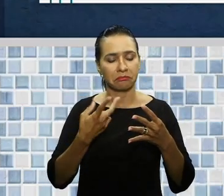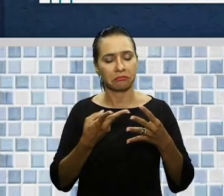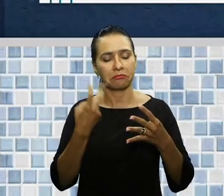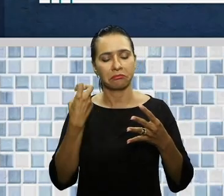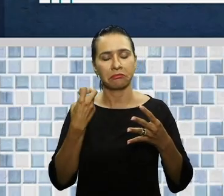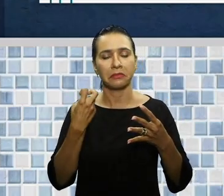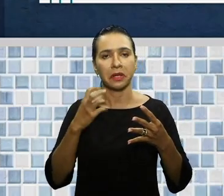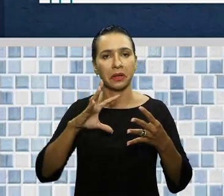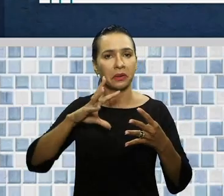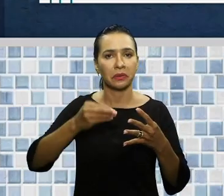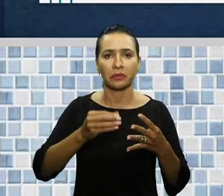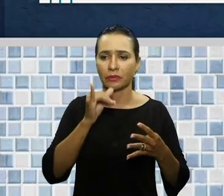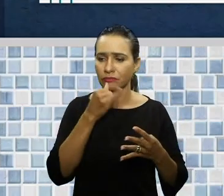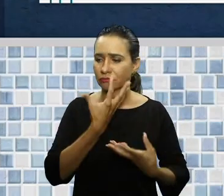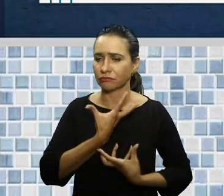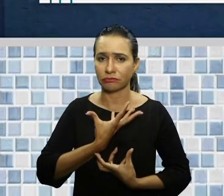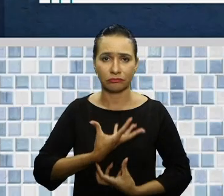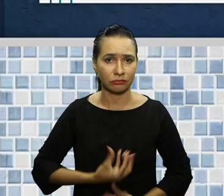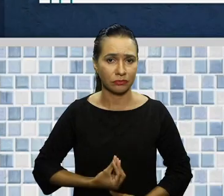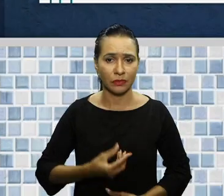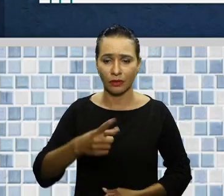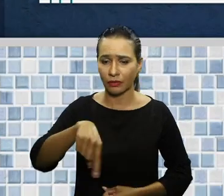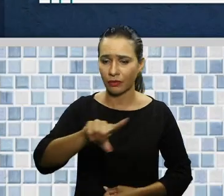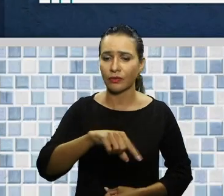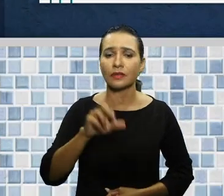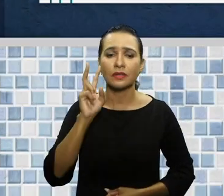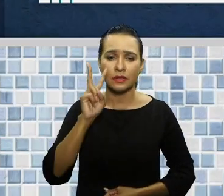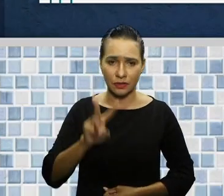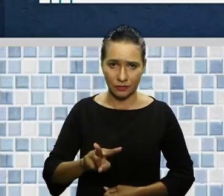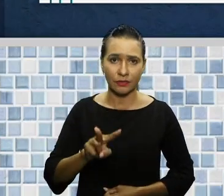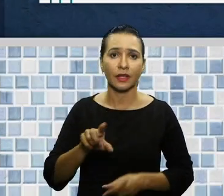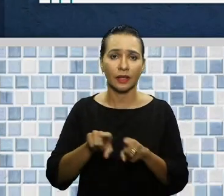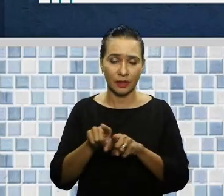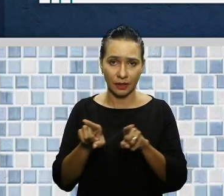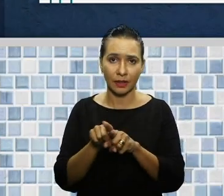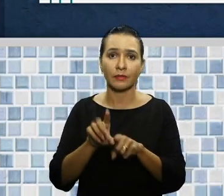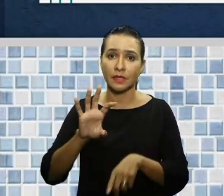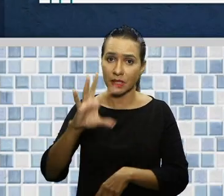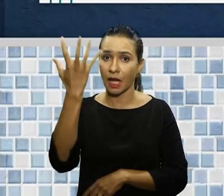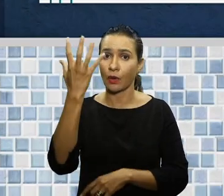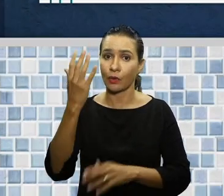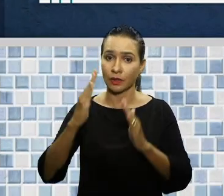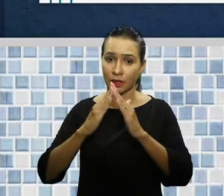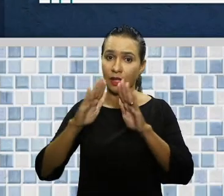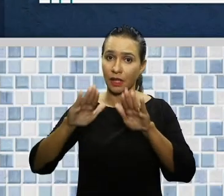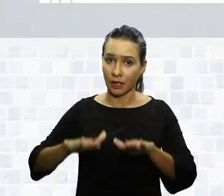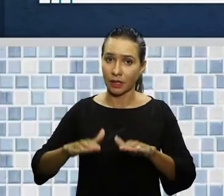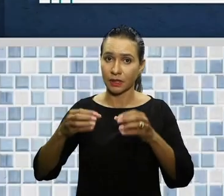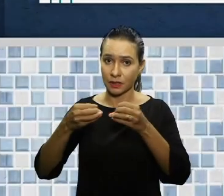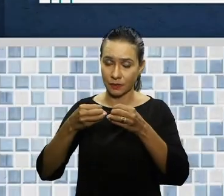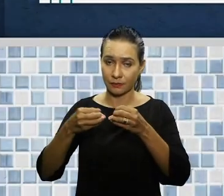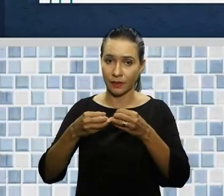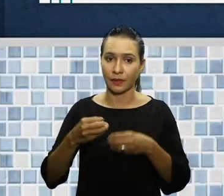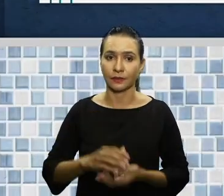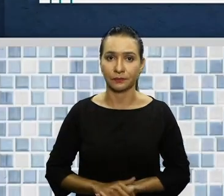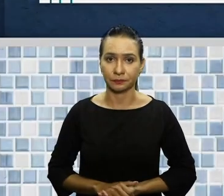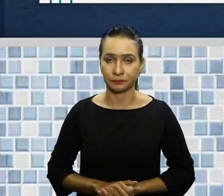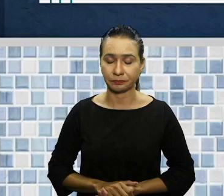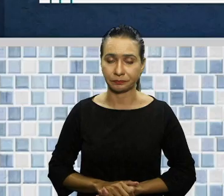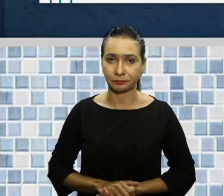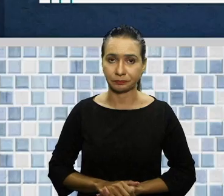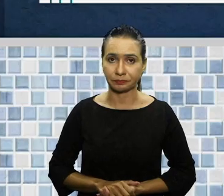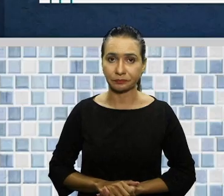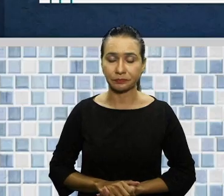vão responder, infelizmente, todas as alternativas estão presentes no meu bairro. E